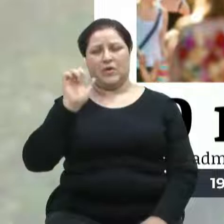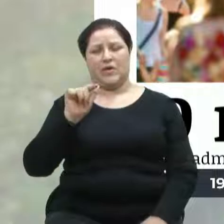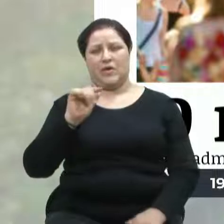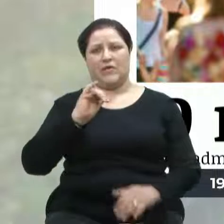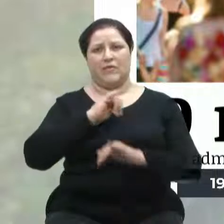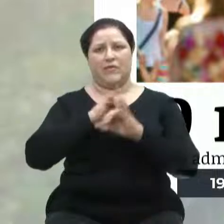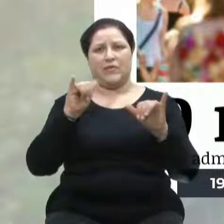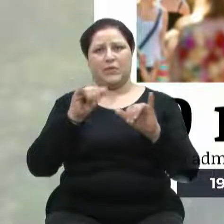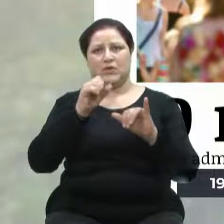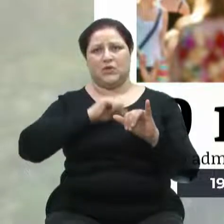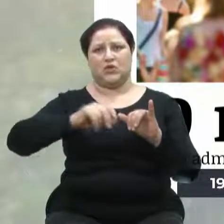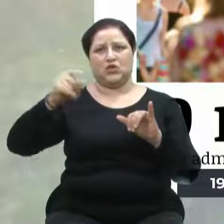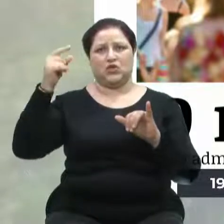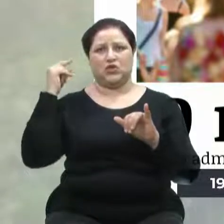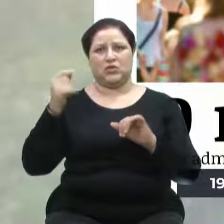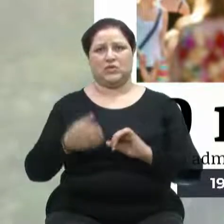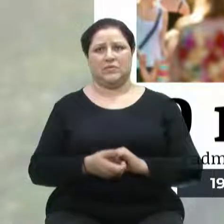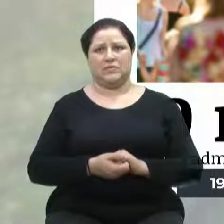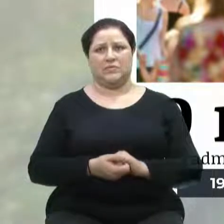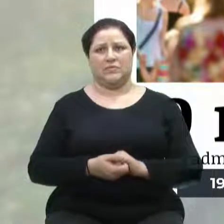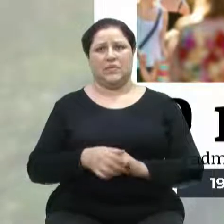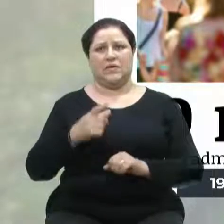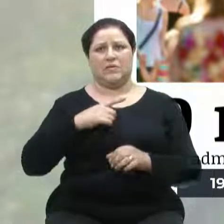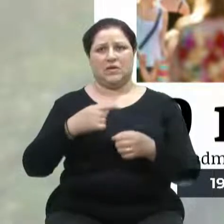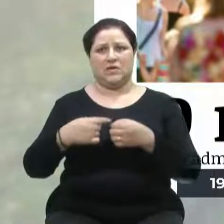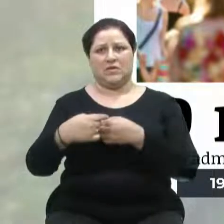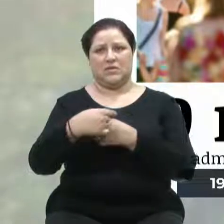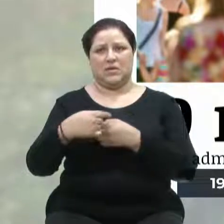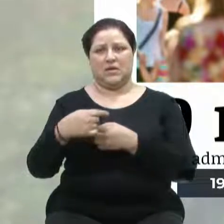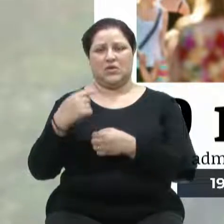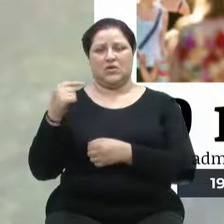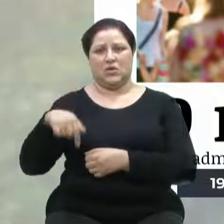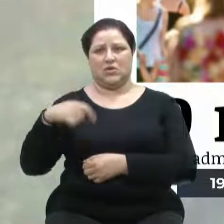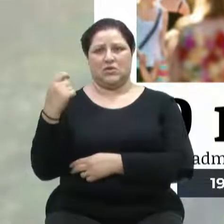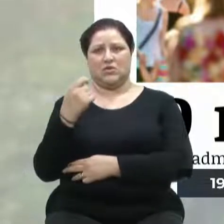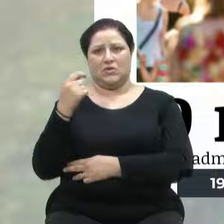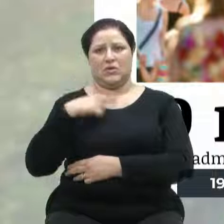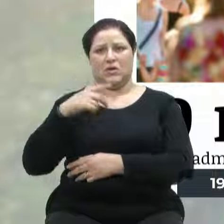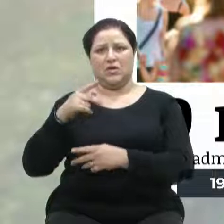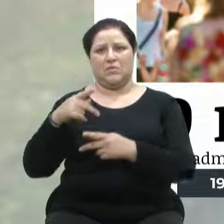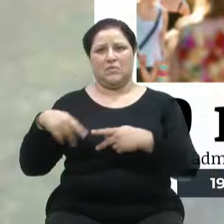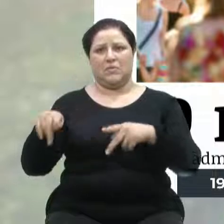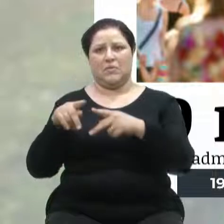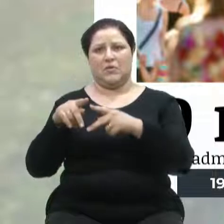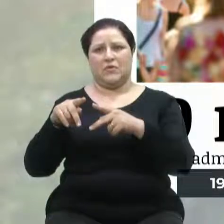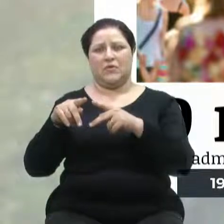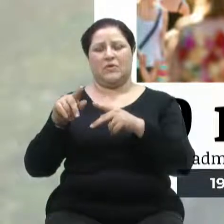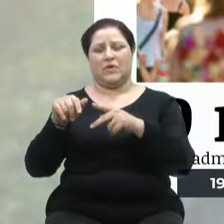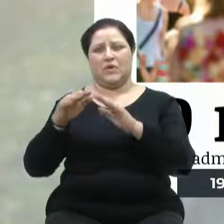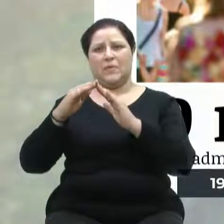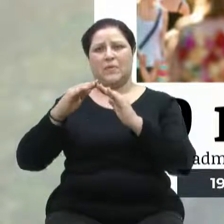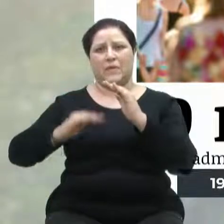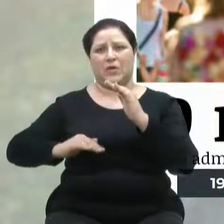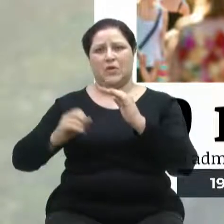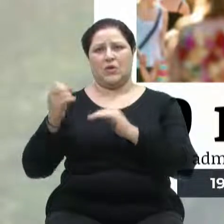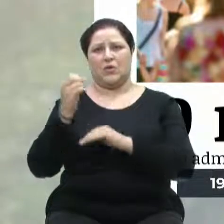ultrapassados. Nós temos aqui cidades gaúchas que têm uma população menor que o Desvio Risso.